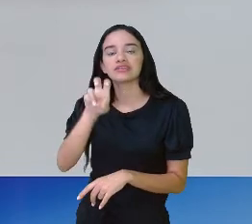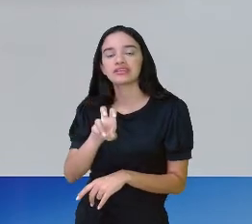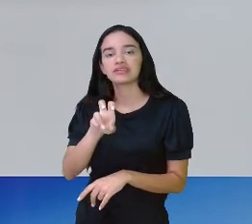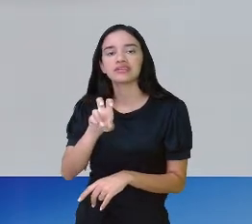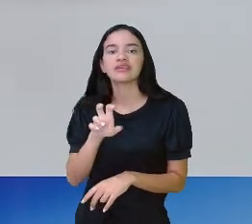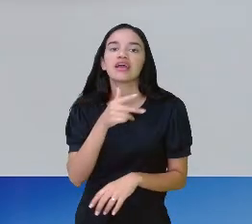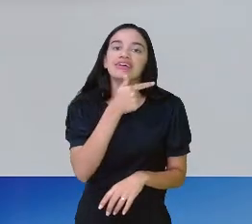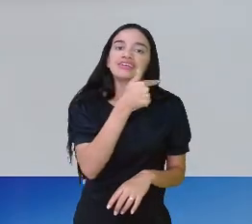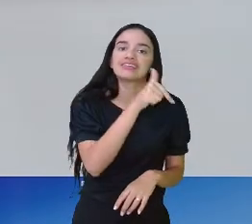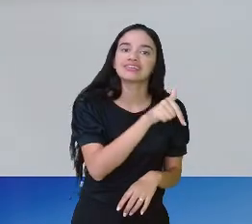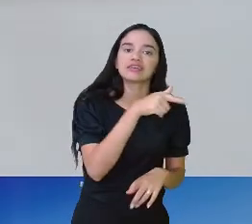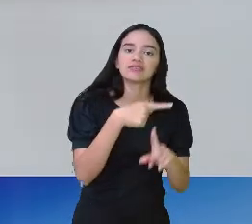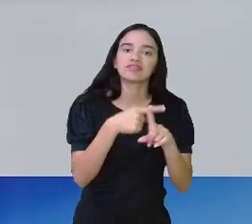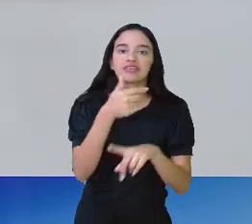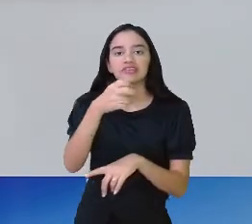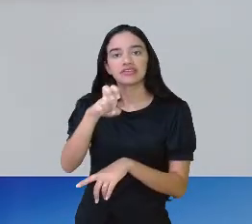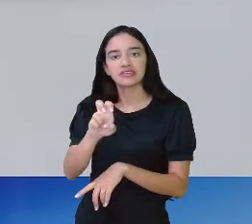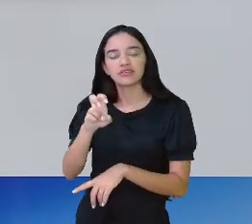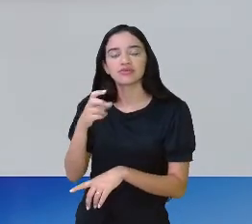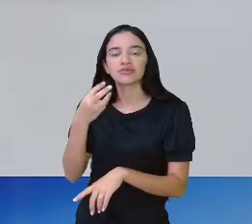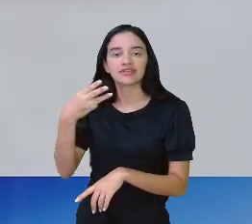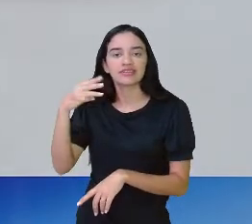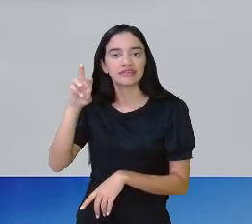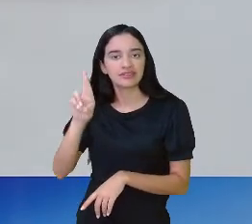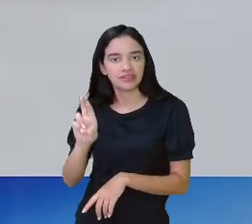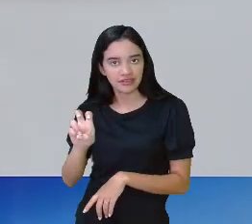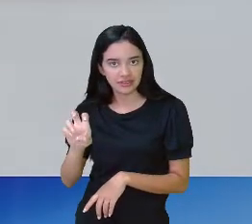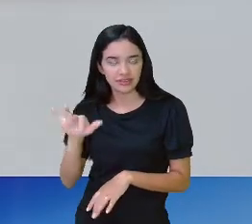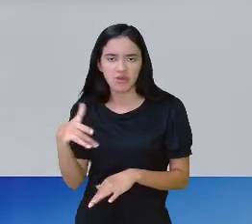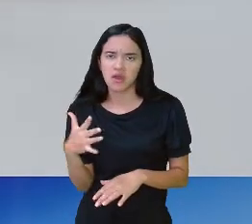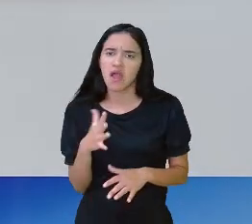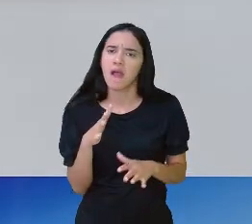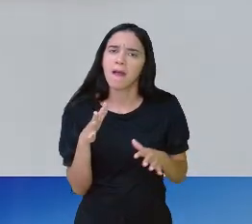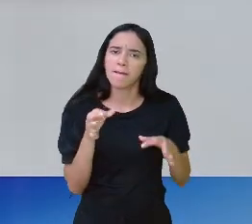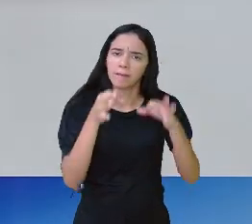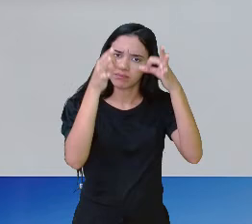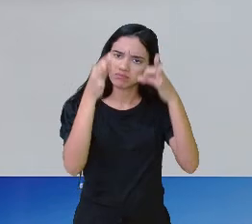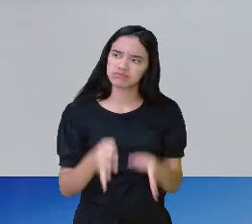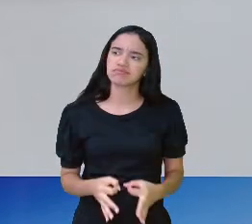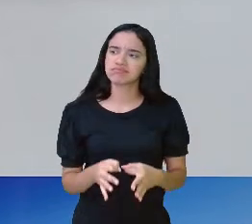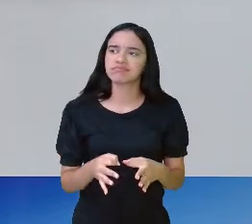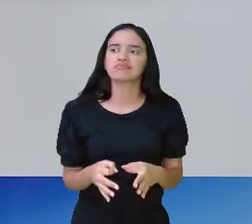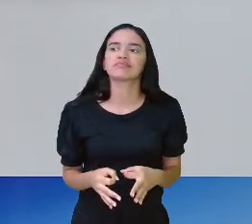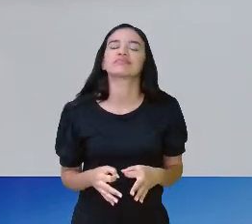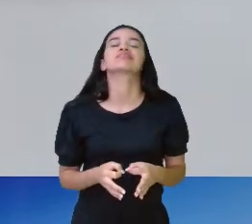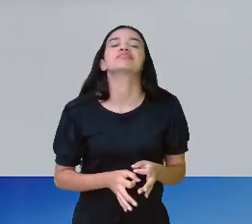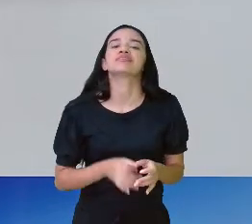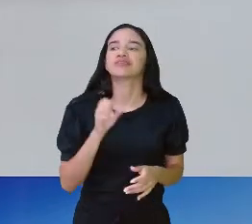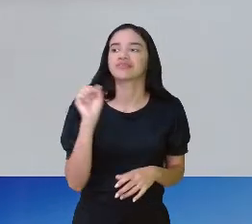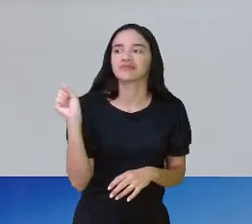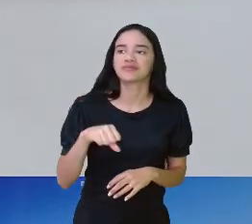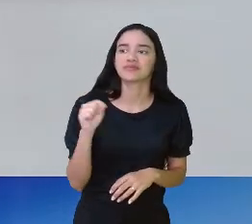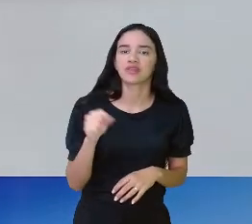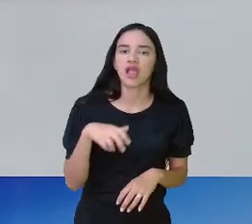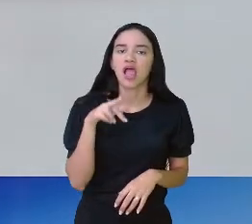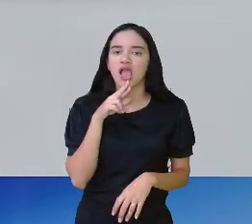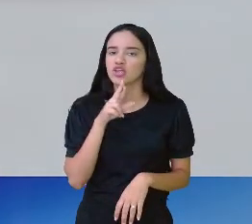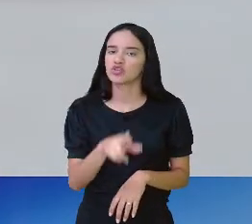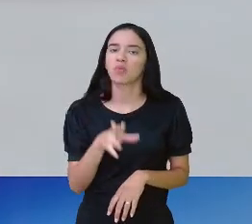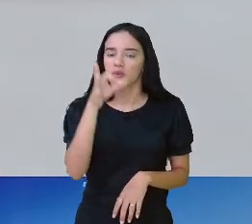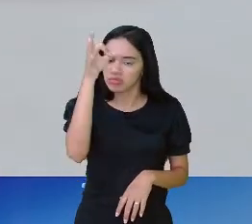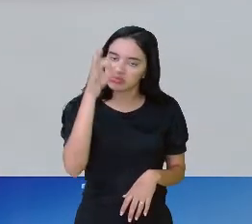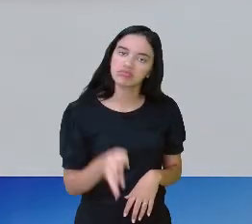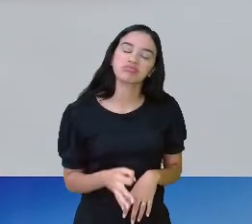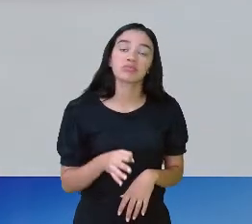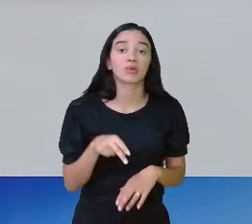vezes 5, 35. É só isso. Bateu? Bateu. Resposta